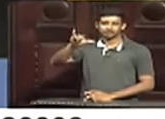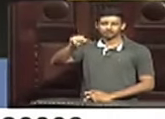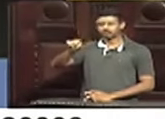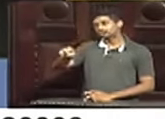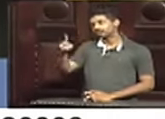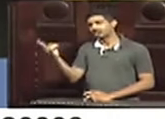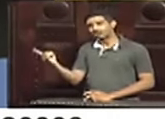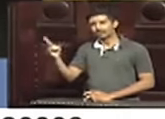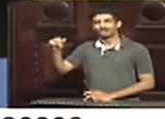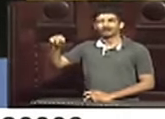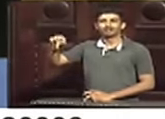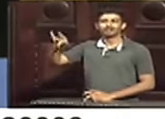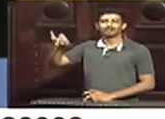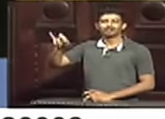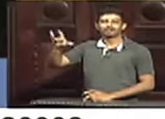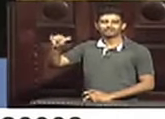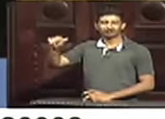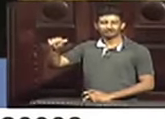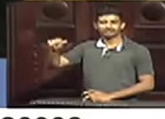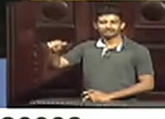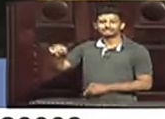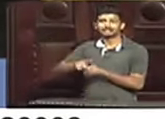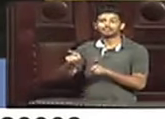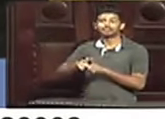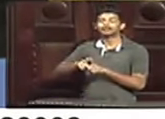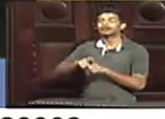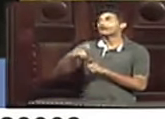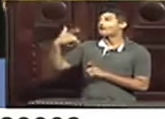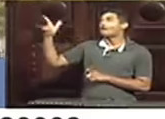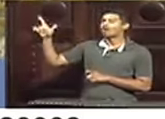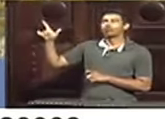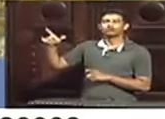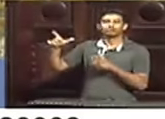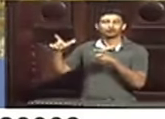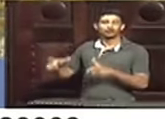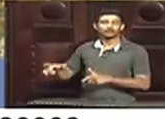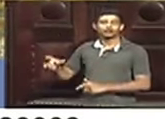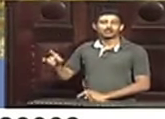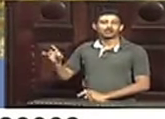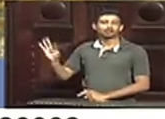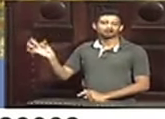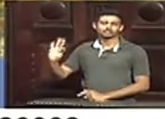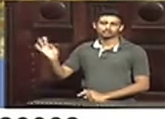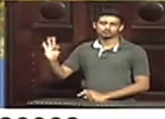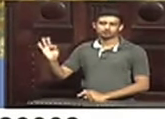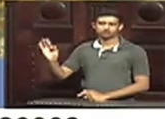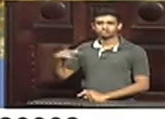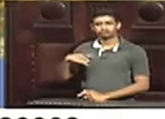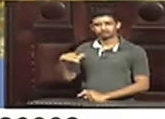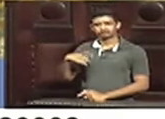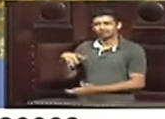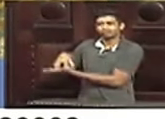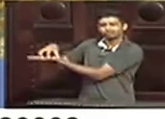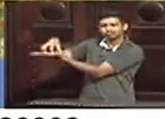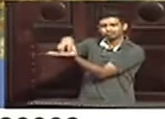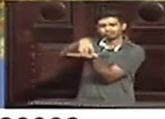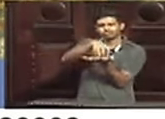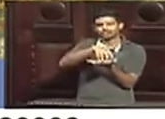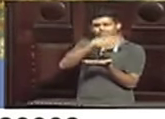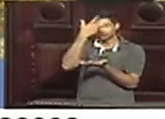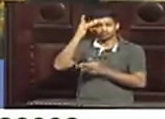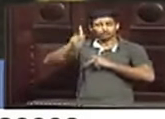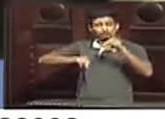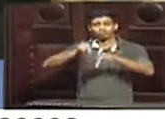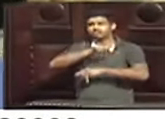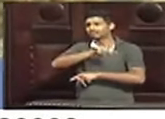também as margens da Rio Teresópolis, Paraíso, Ponte Preta, concluir, por favor, amigo, e todo o 3º Distrito, onde a população